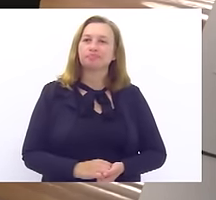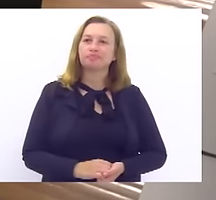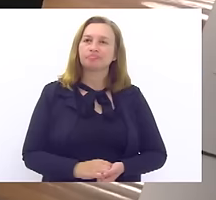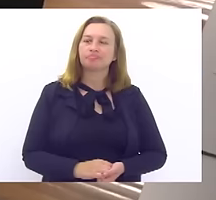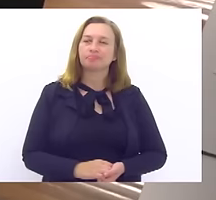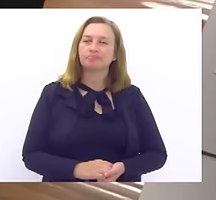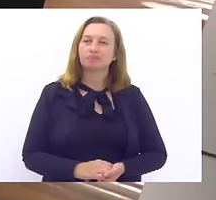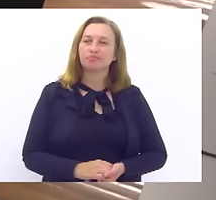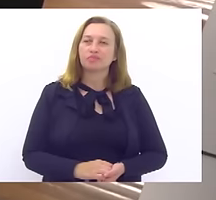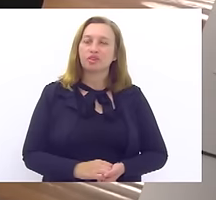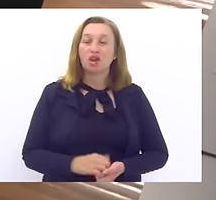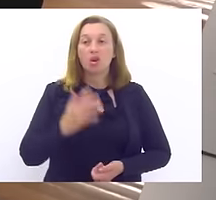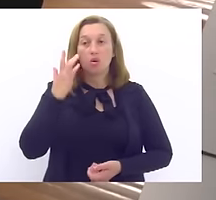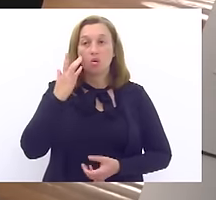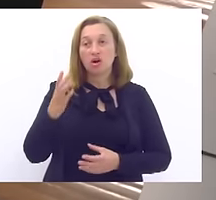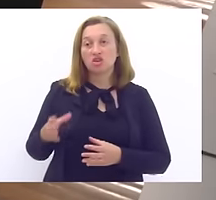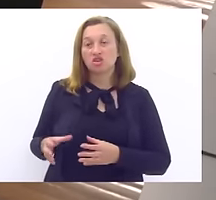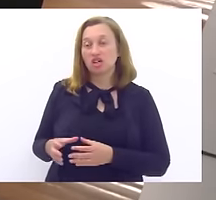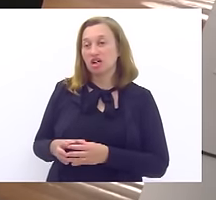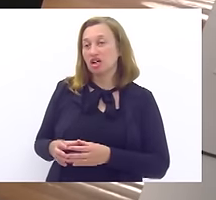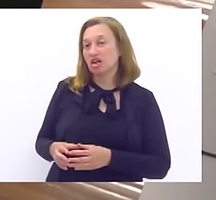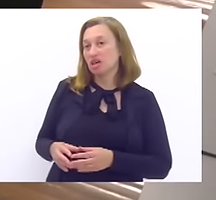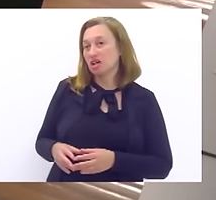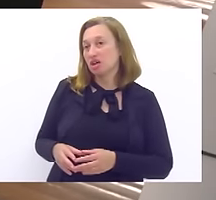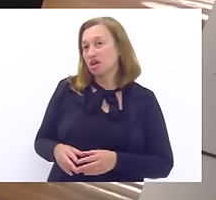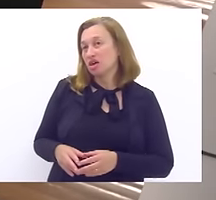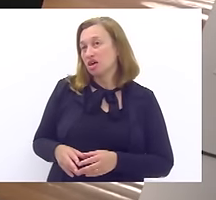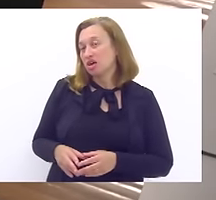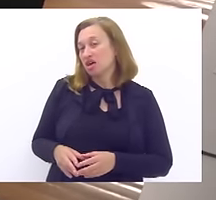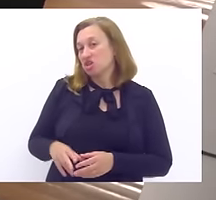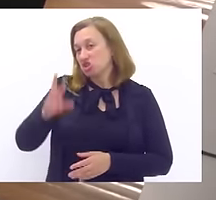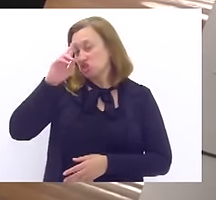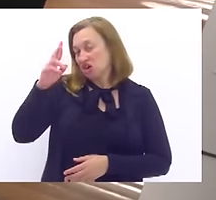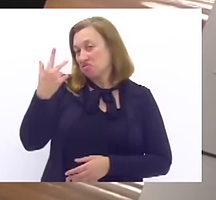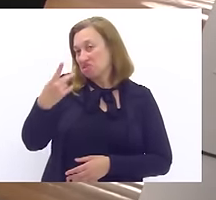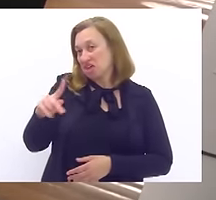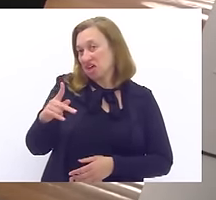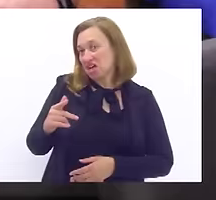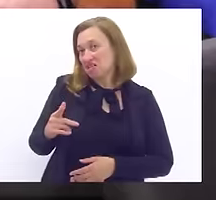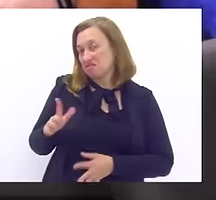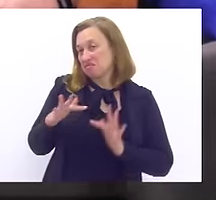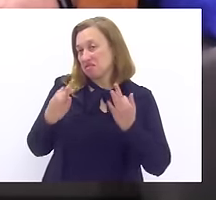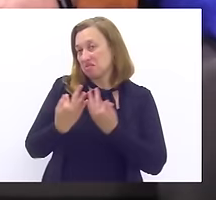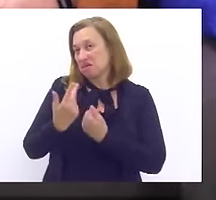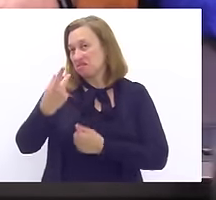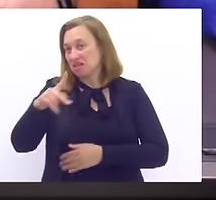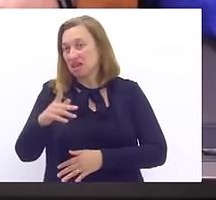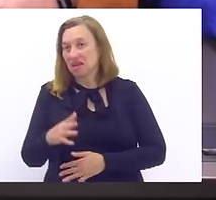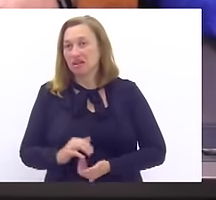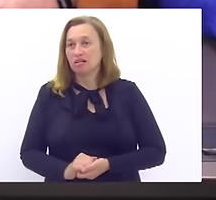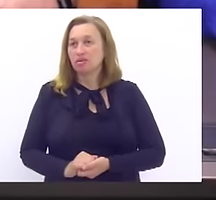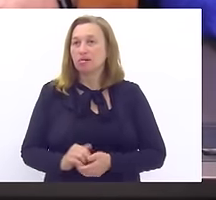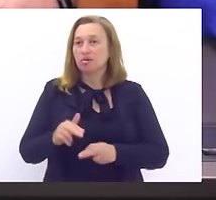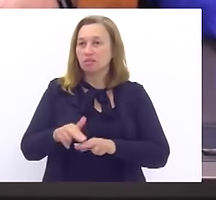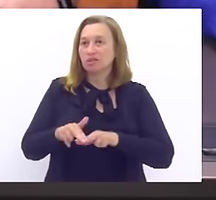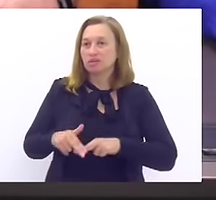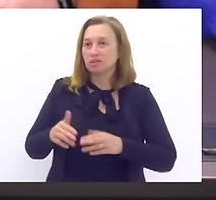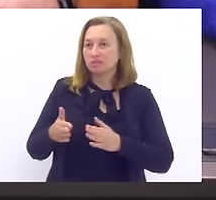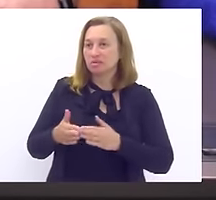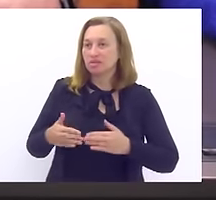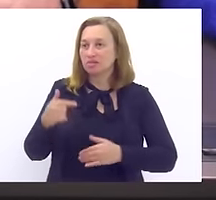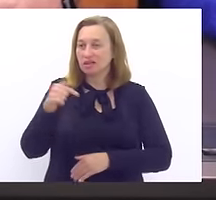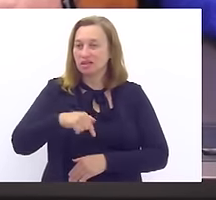você patrão dela E aí por isso pedimos aqui